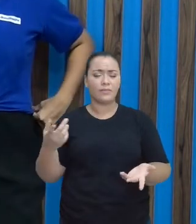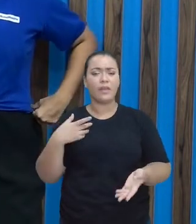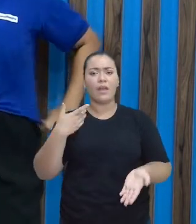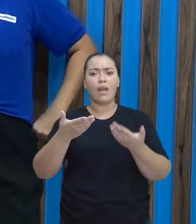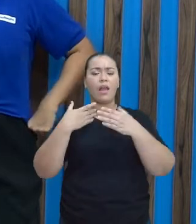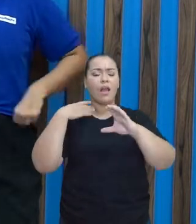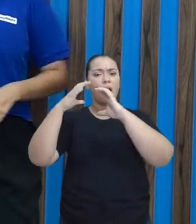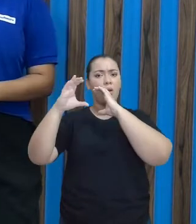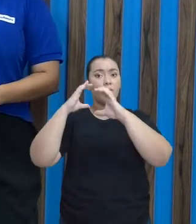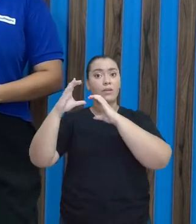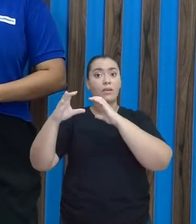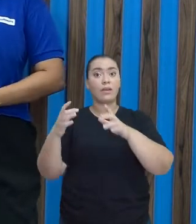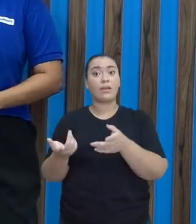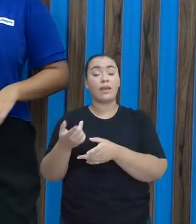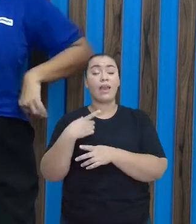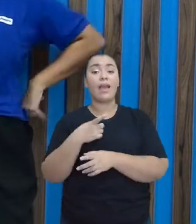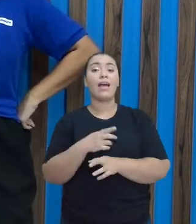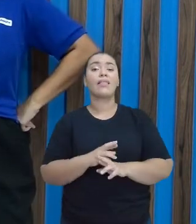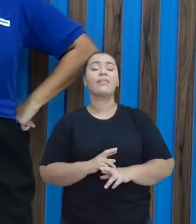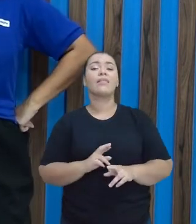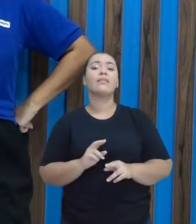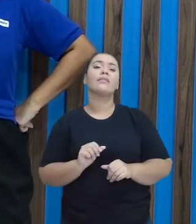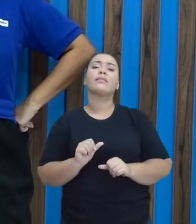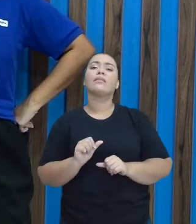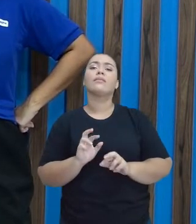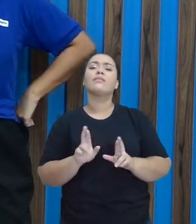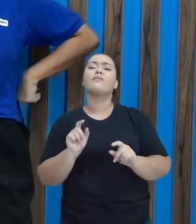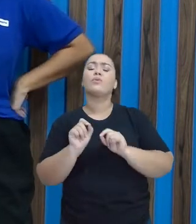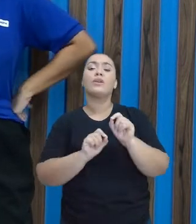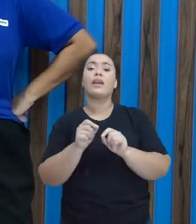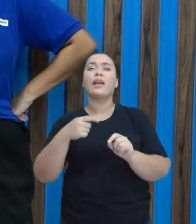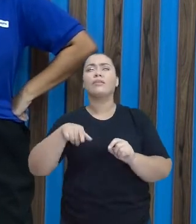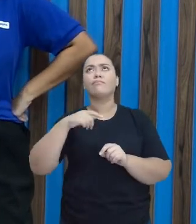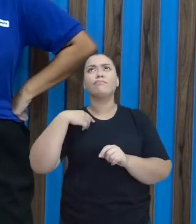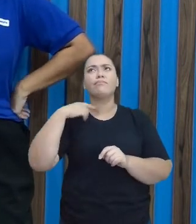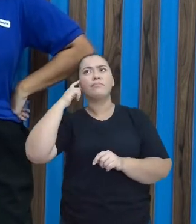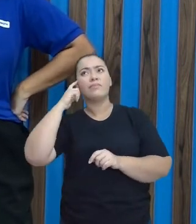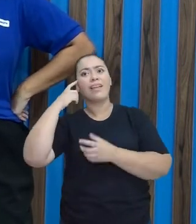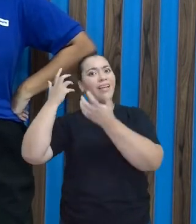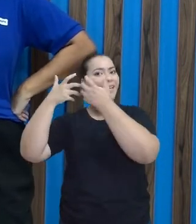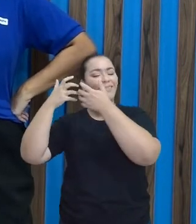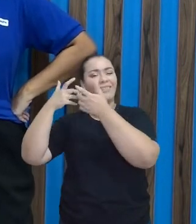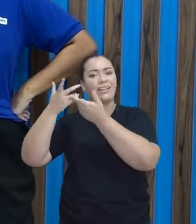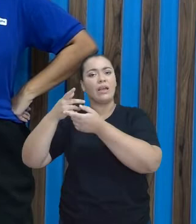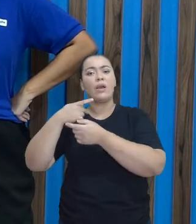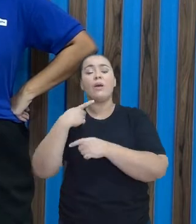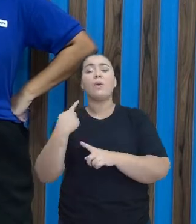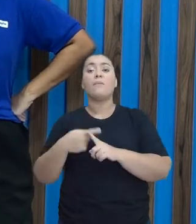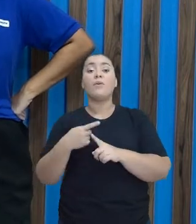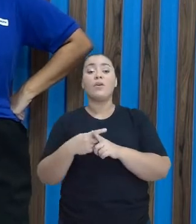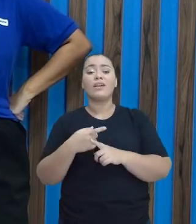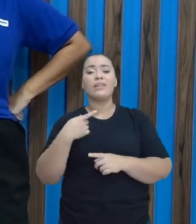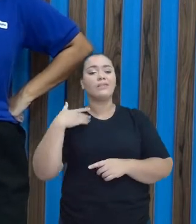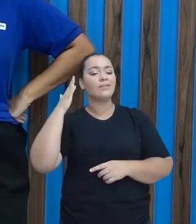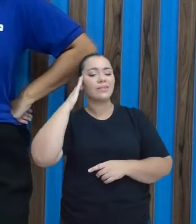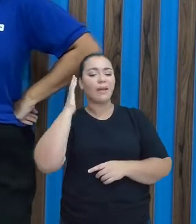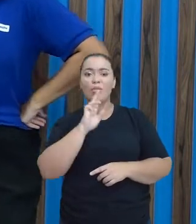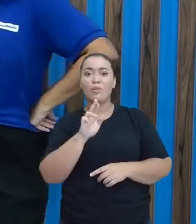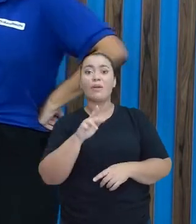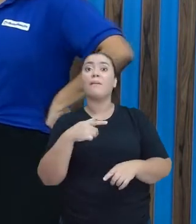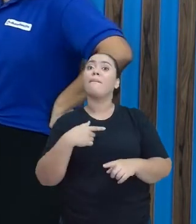comunica. A diferença é que, às vezes, a gente não reflete sobre elas, né? A gente não sabe nomear o que a gente está fazendo, mas a gente sabe